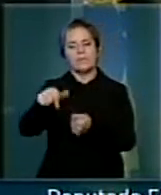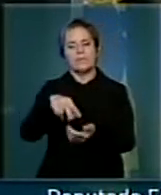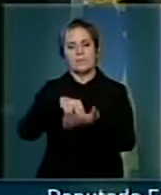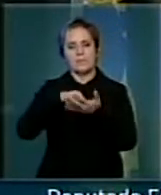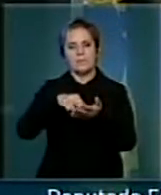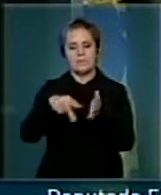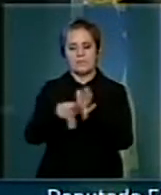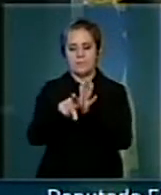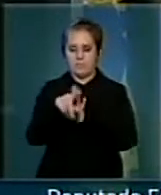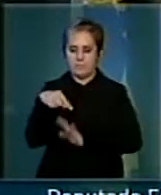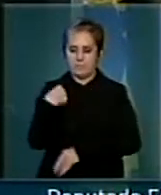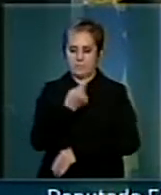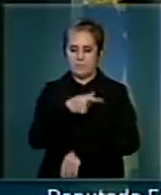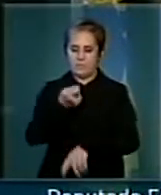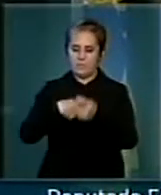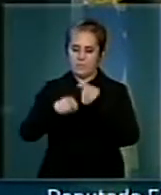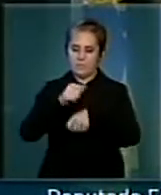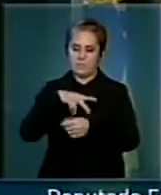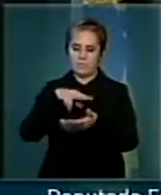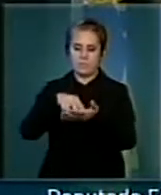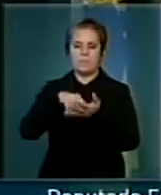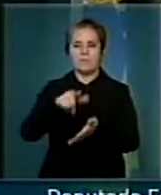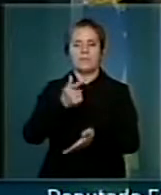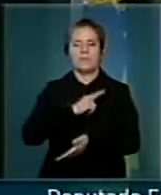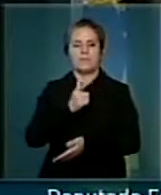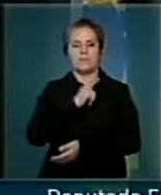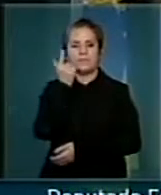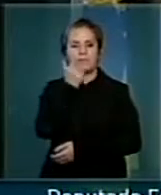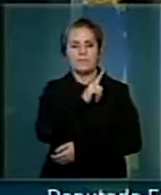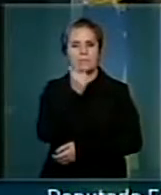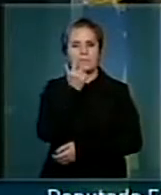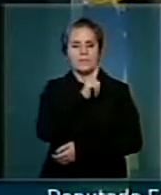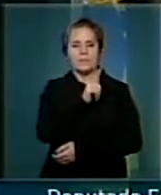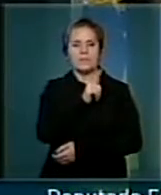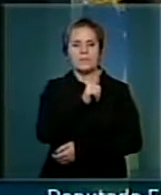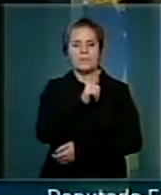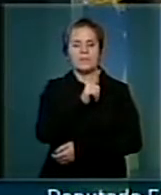que nossa economia possibilitou